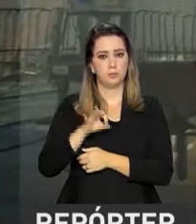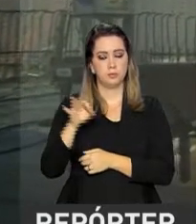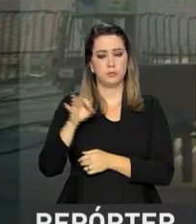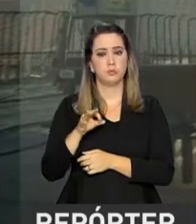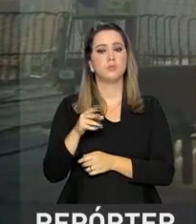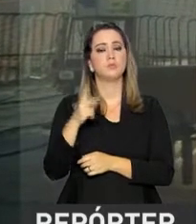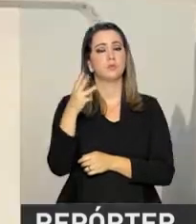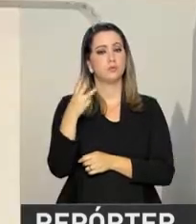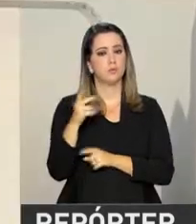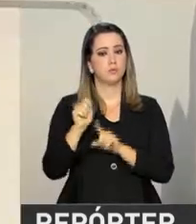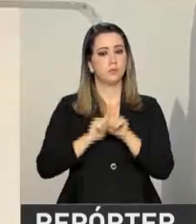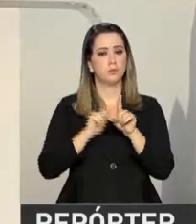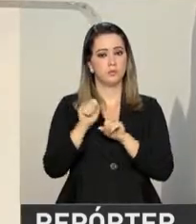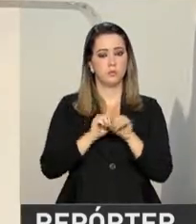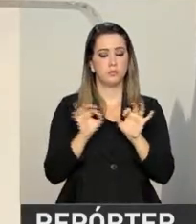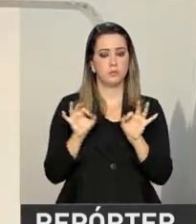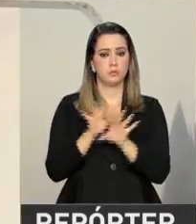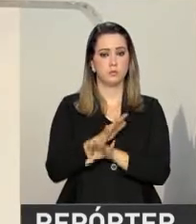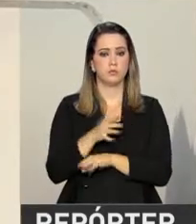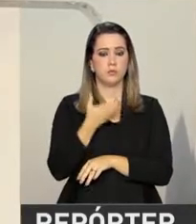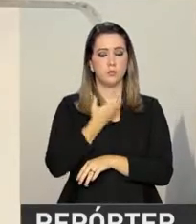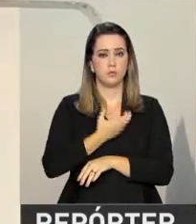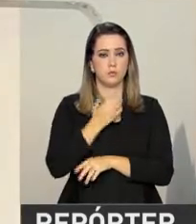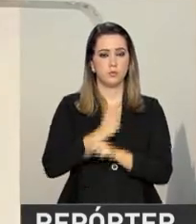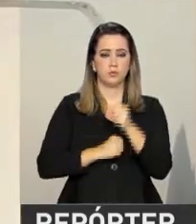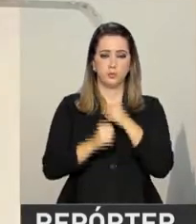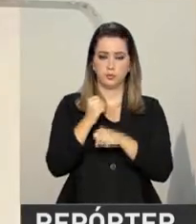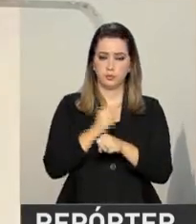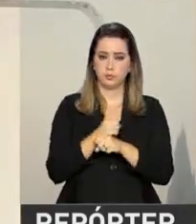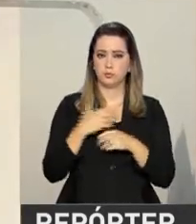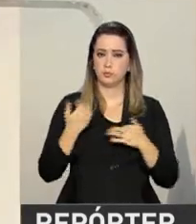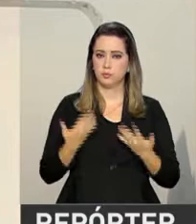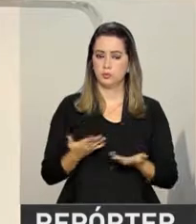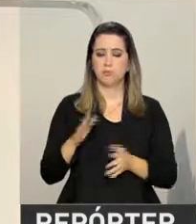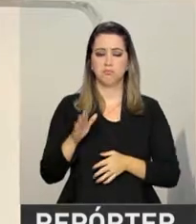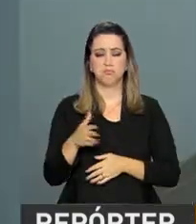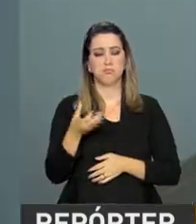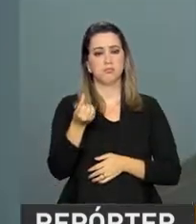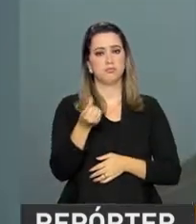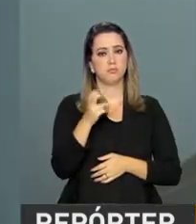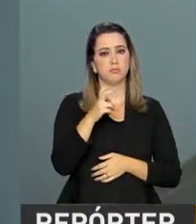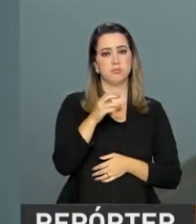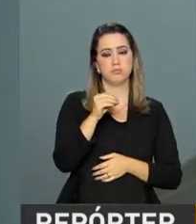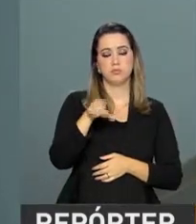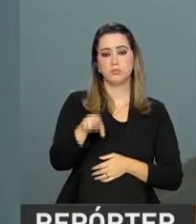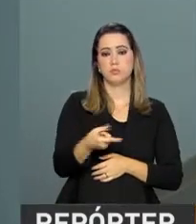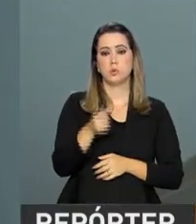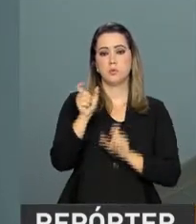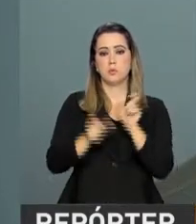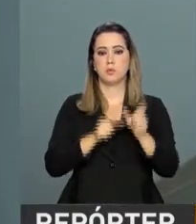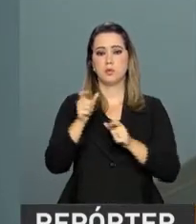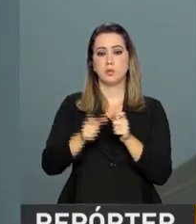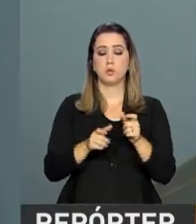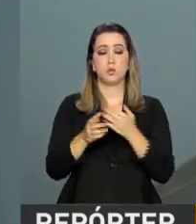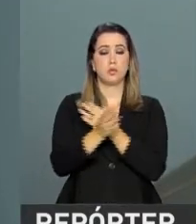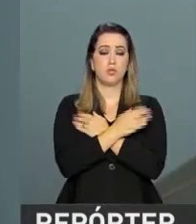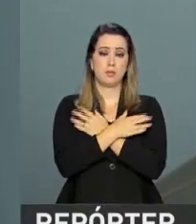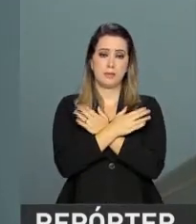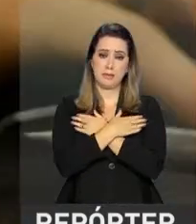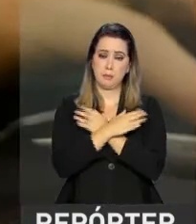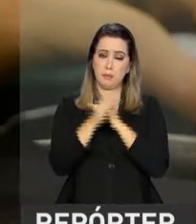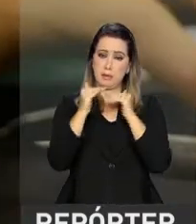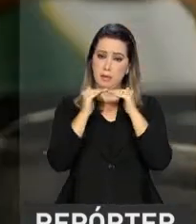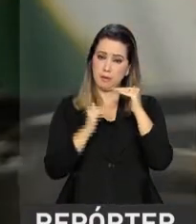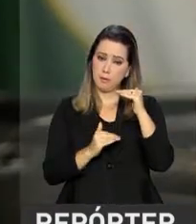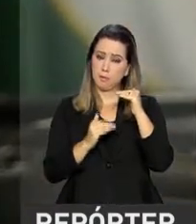no trimestre encerrado em dezembro do ano passado são cerca de 650 mil pessoas desocupadas a menos